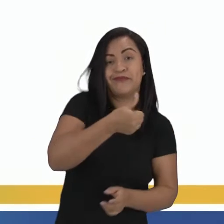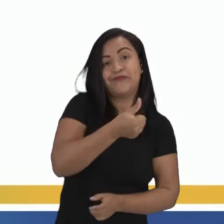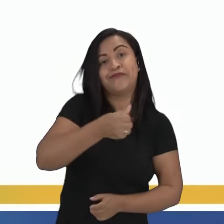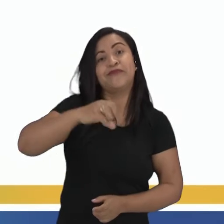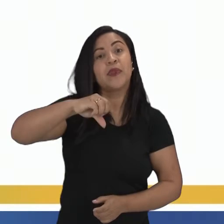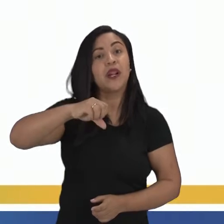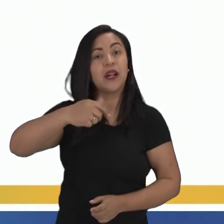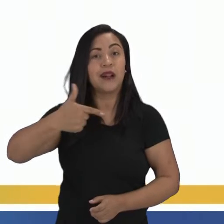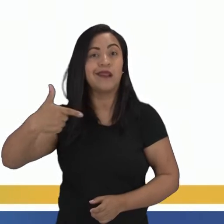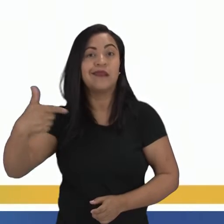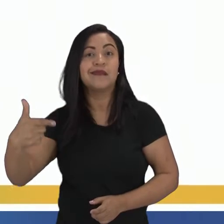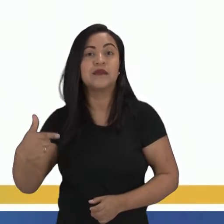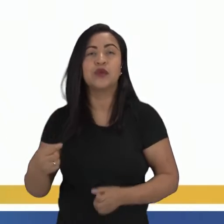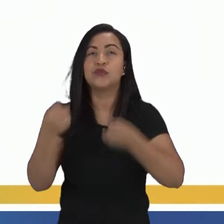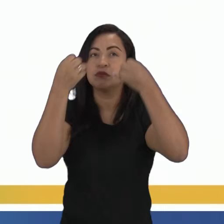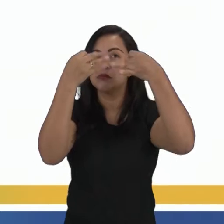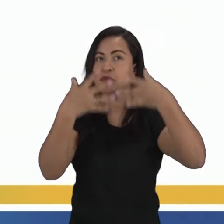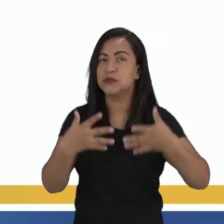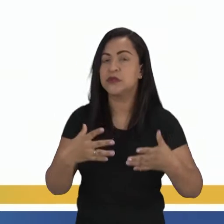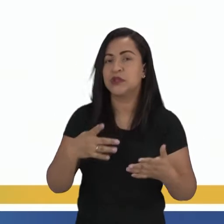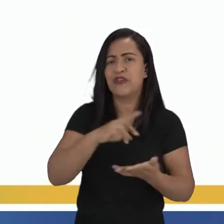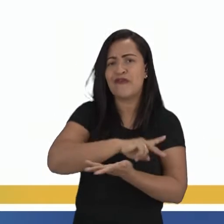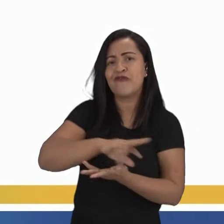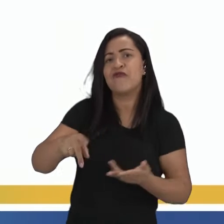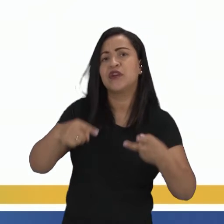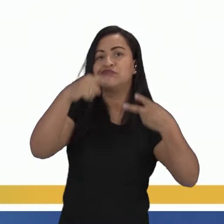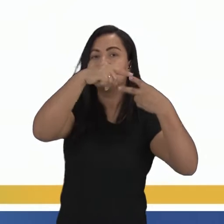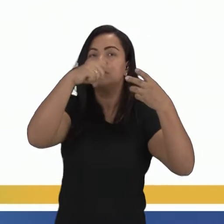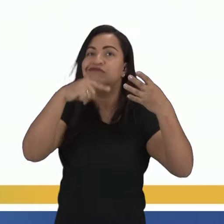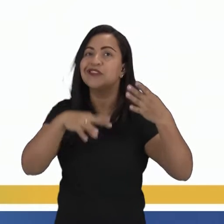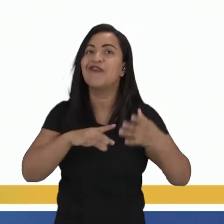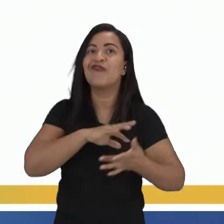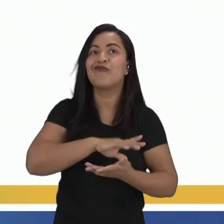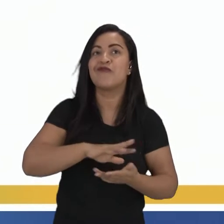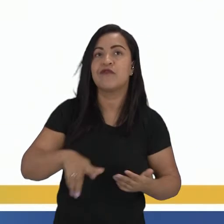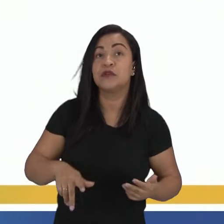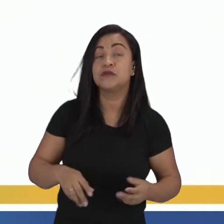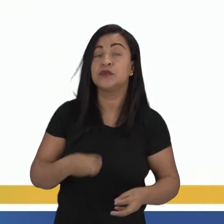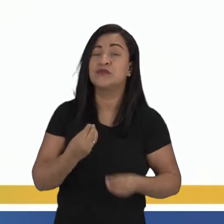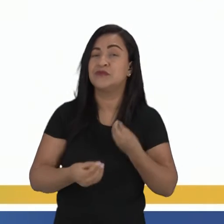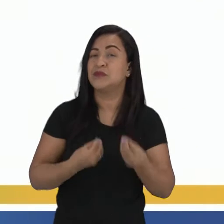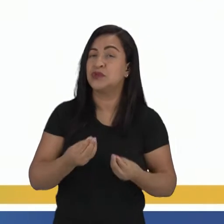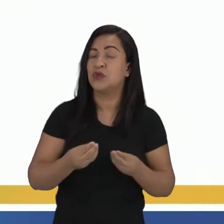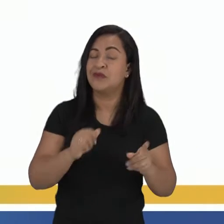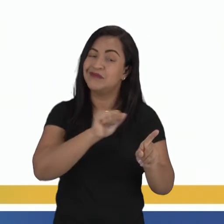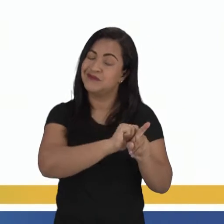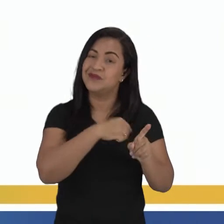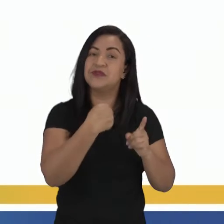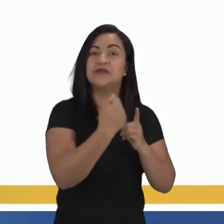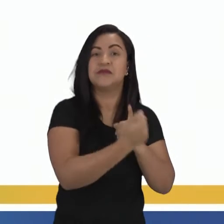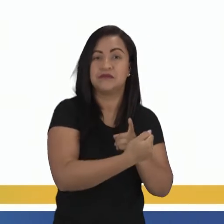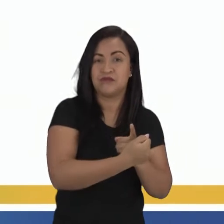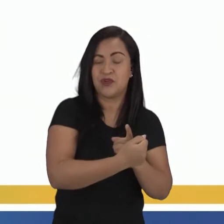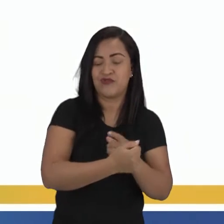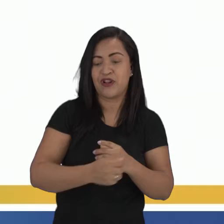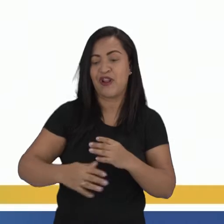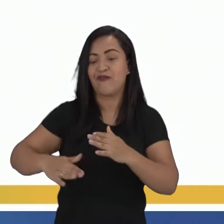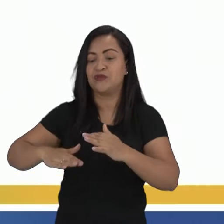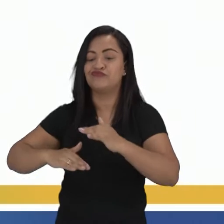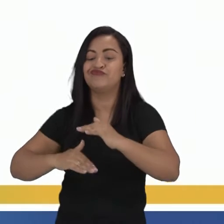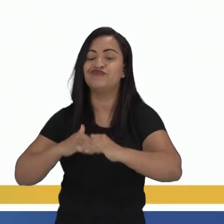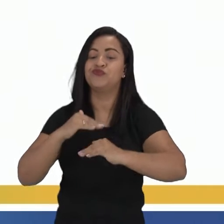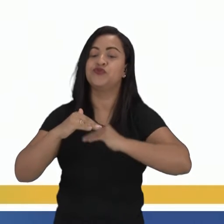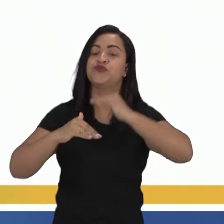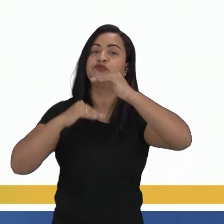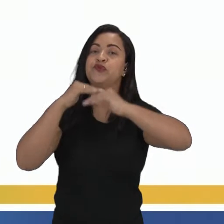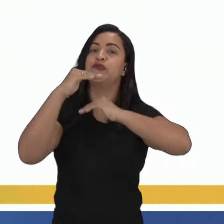aí relatando vários pontos, é mais para a gente ter uma ideia realmente de como a sociedade ela vem sendo construída e passando por